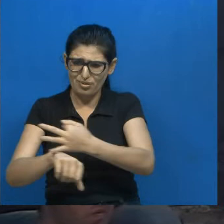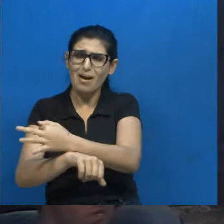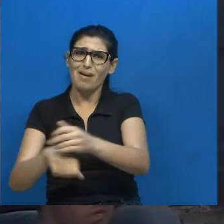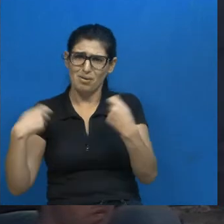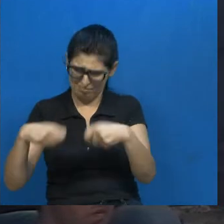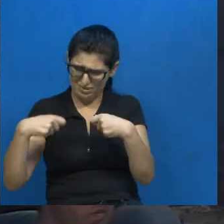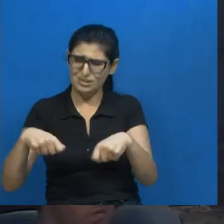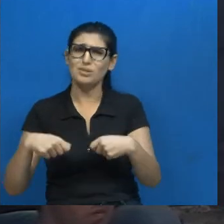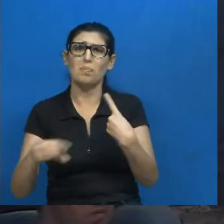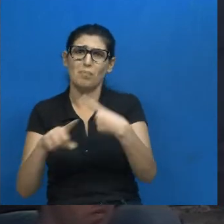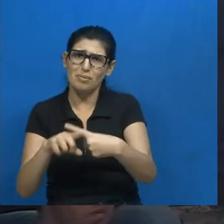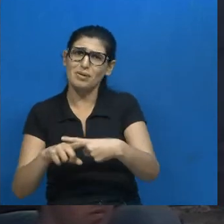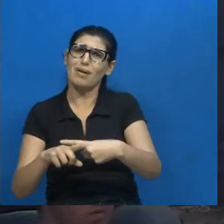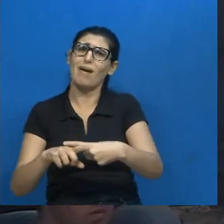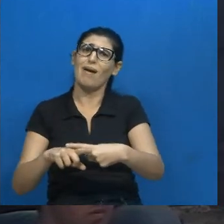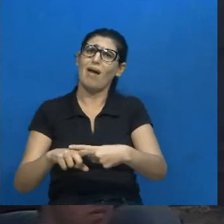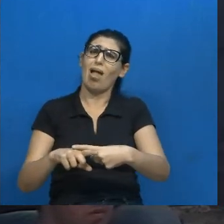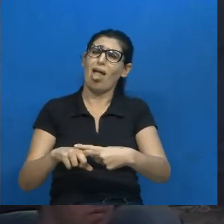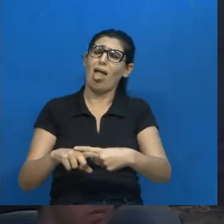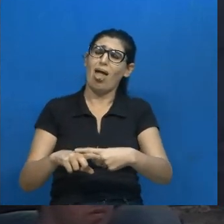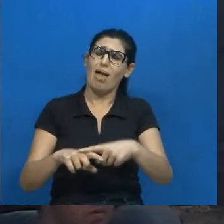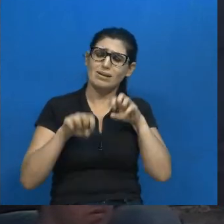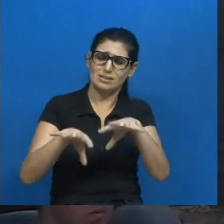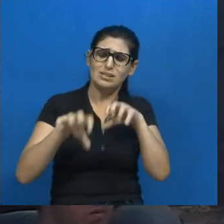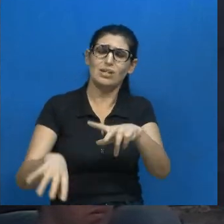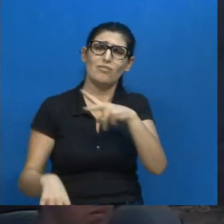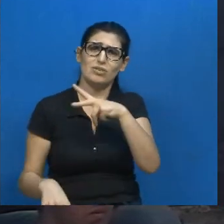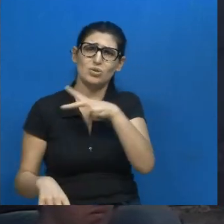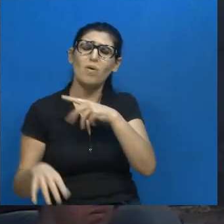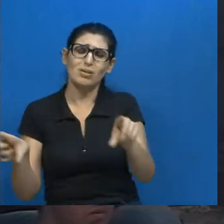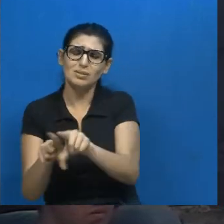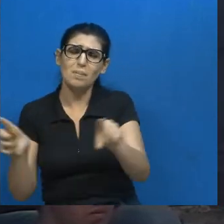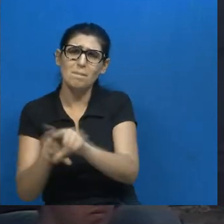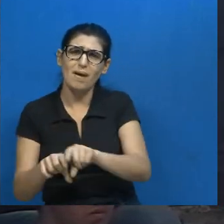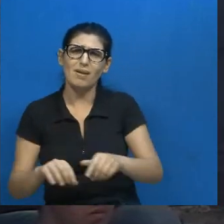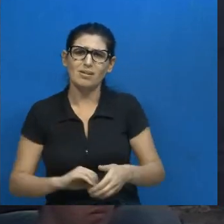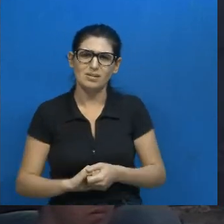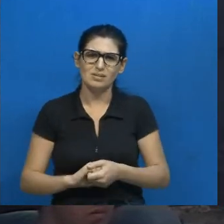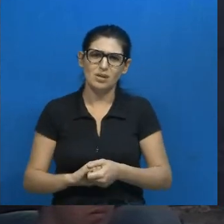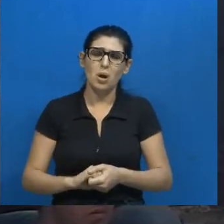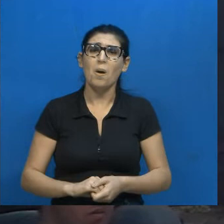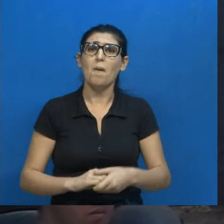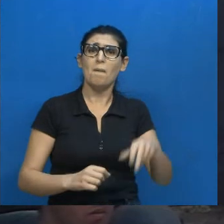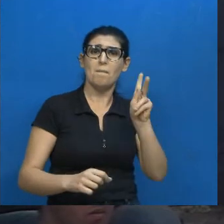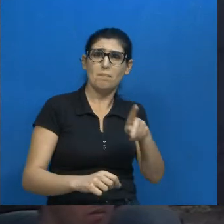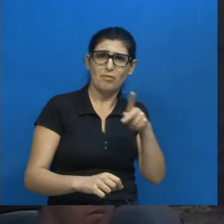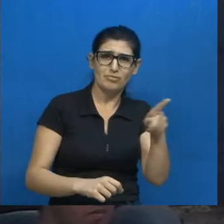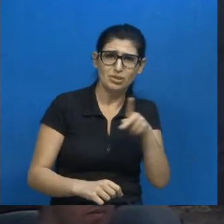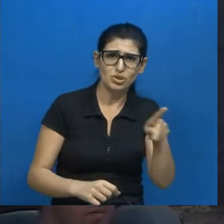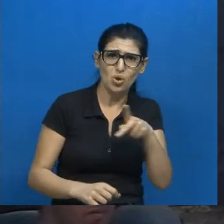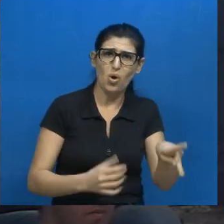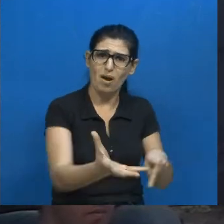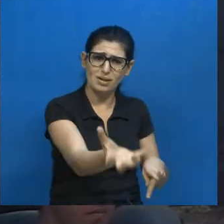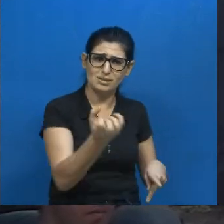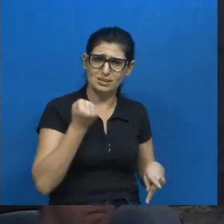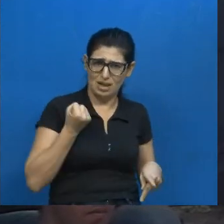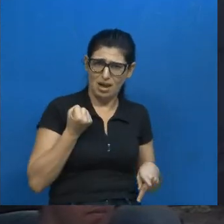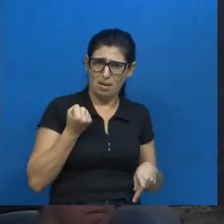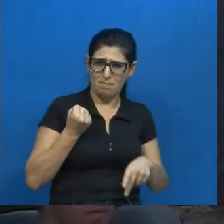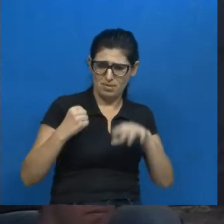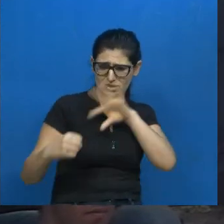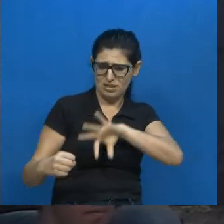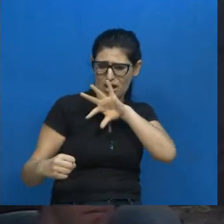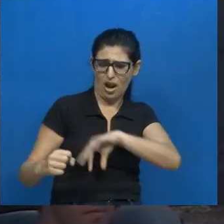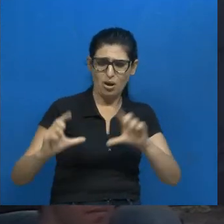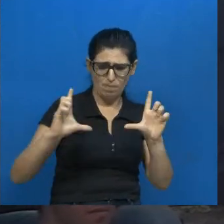aí é Natal, é Ano Novo, é férias, a gente não tira férias. O professor ganha uma miséria nesse país, esse sem vergonha, esse prefeito paga miséria para a